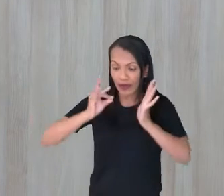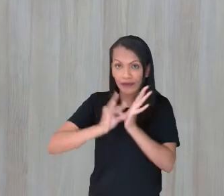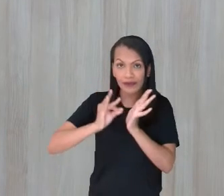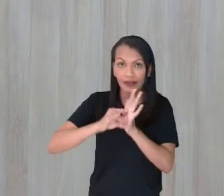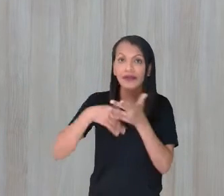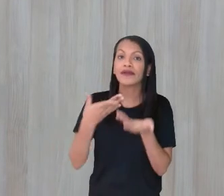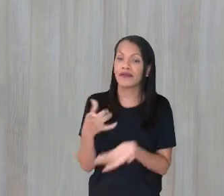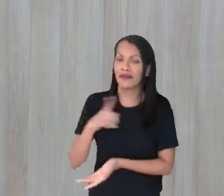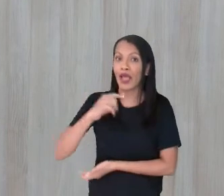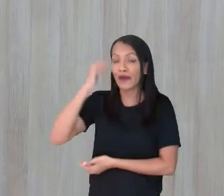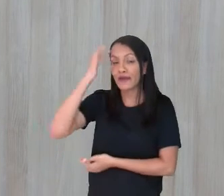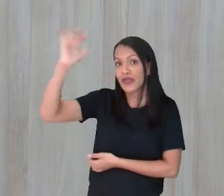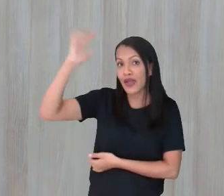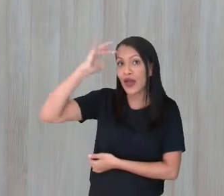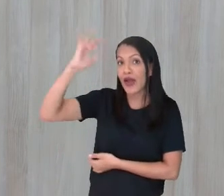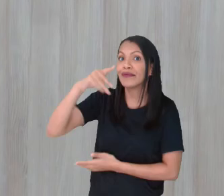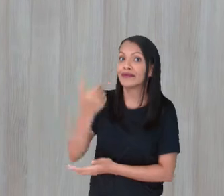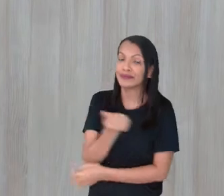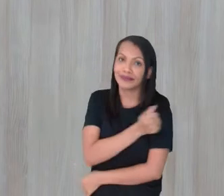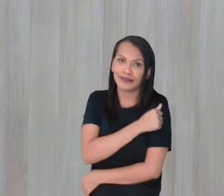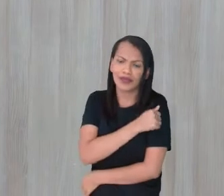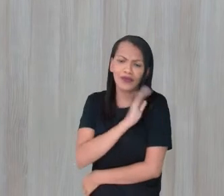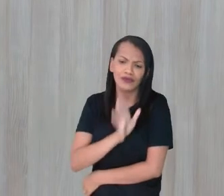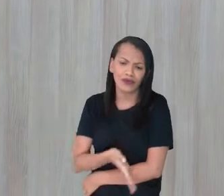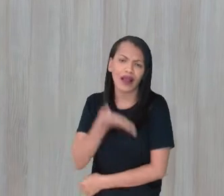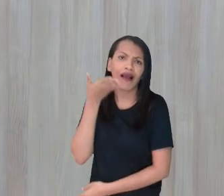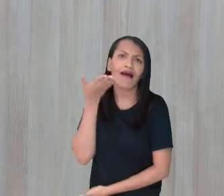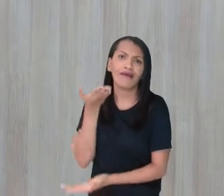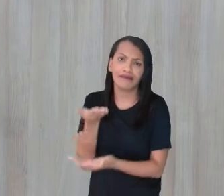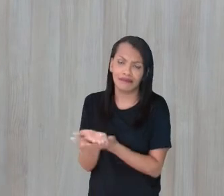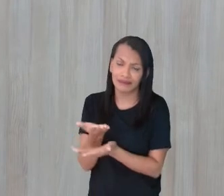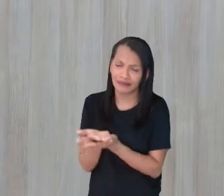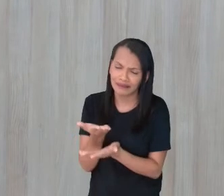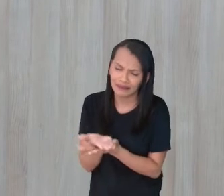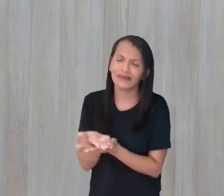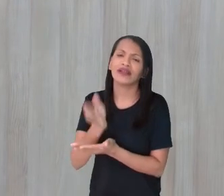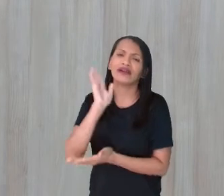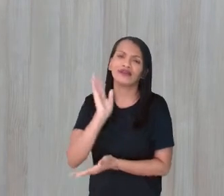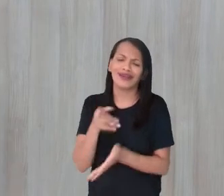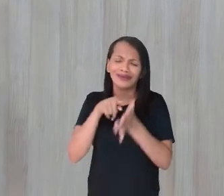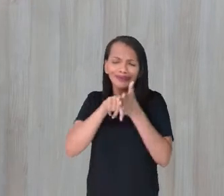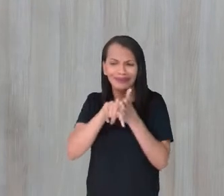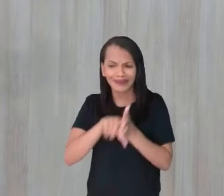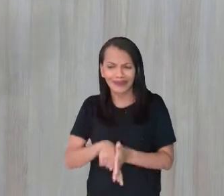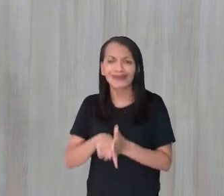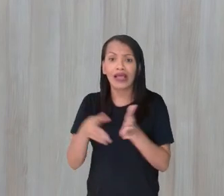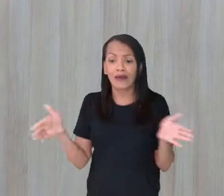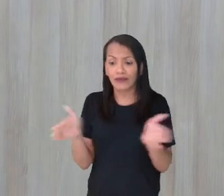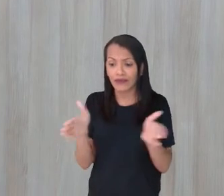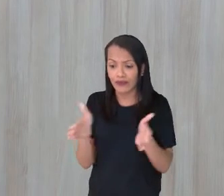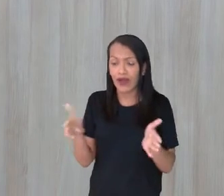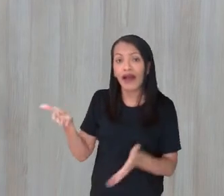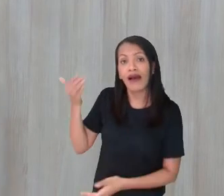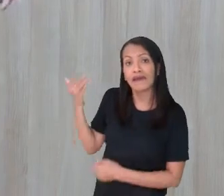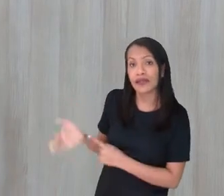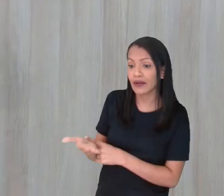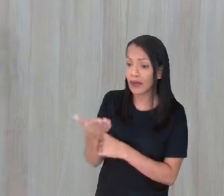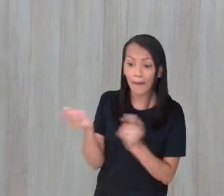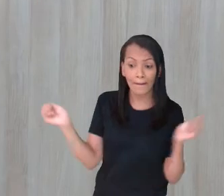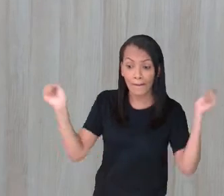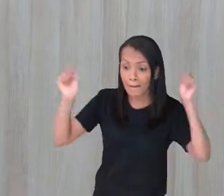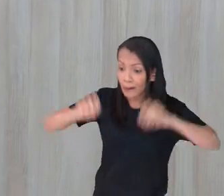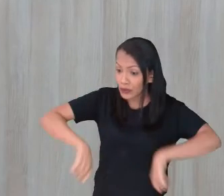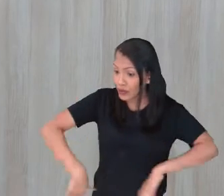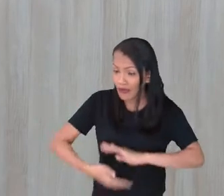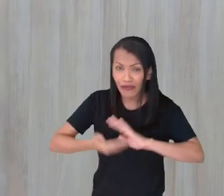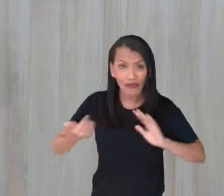existem teorias e estudiosos que já mostraram isso, que já estamos na era tecnológica, que não é possível mais